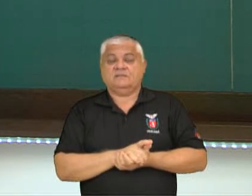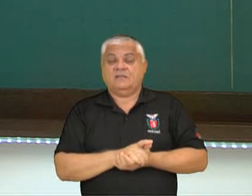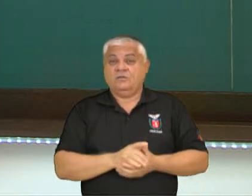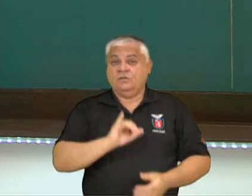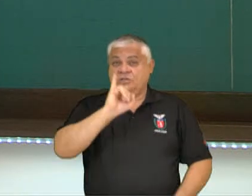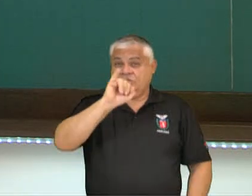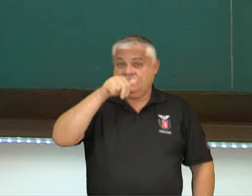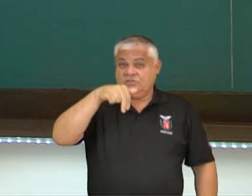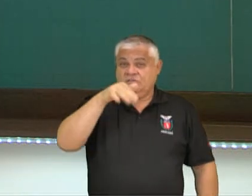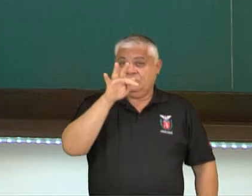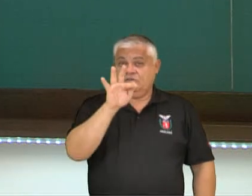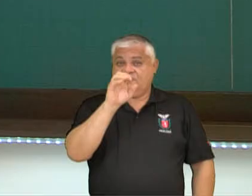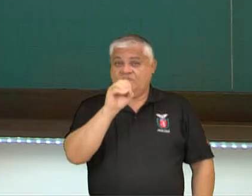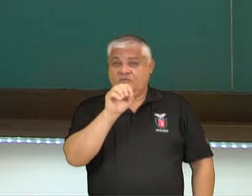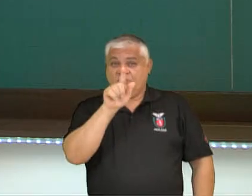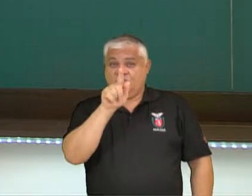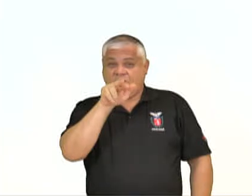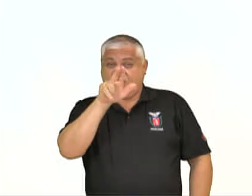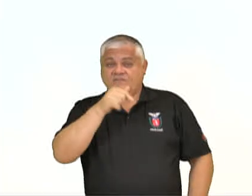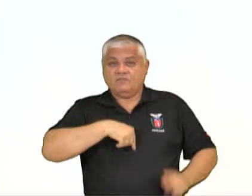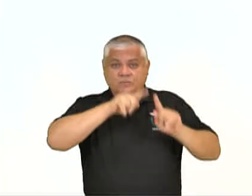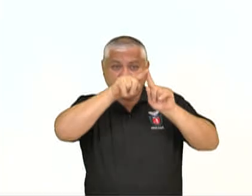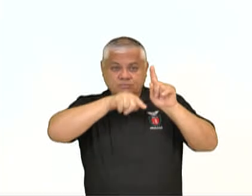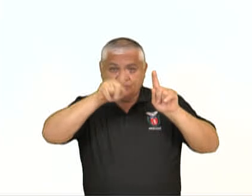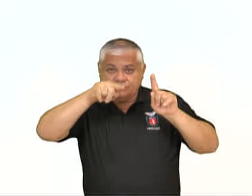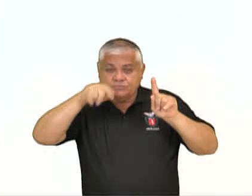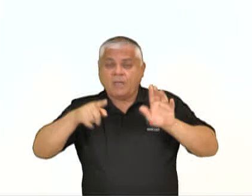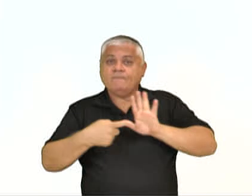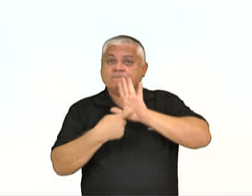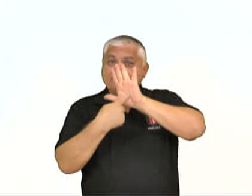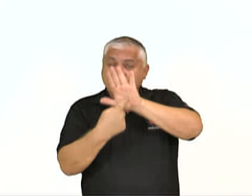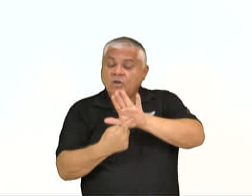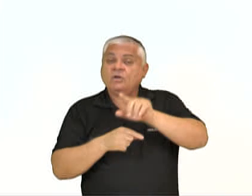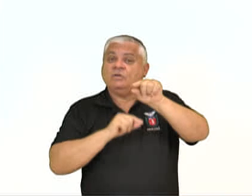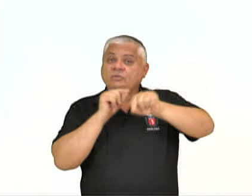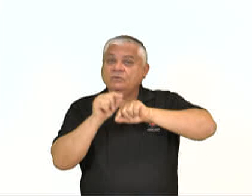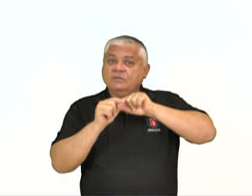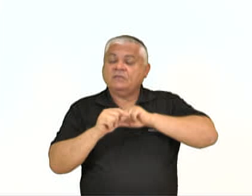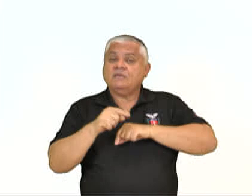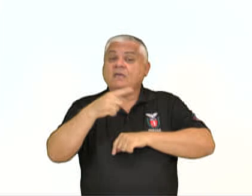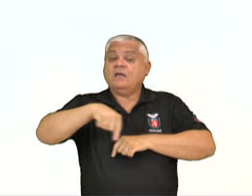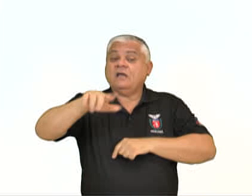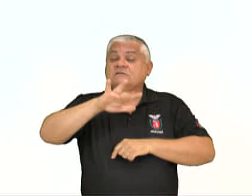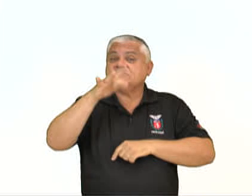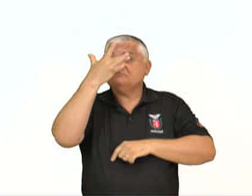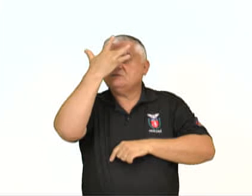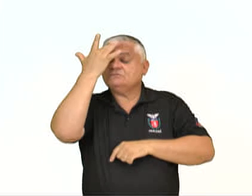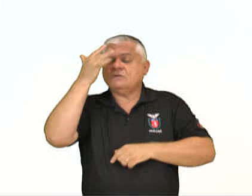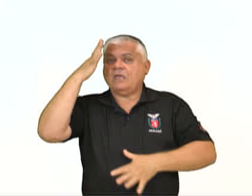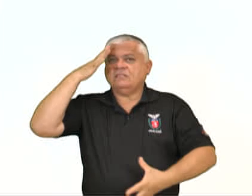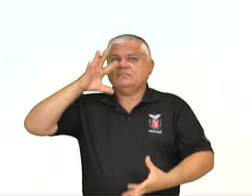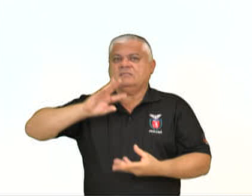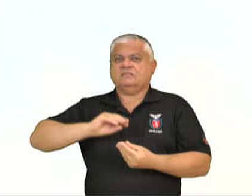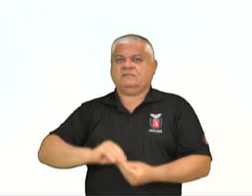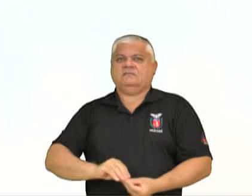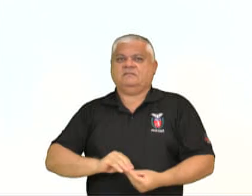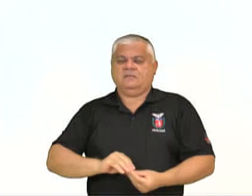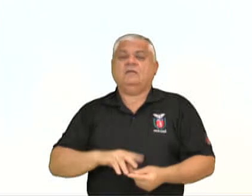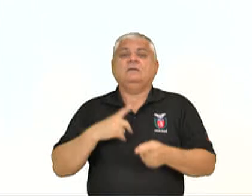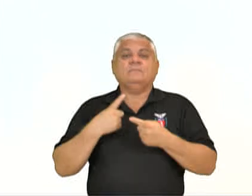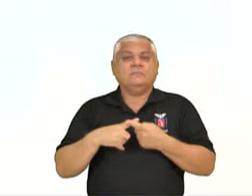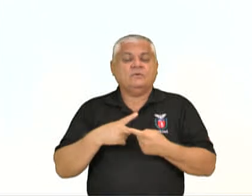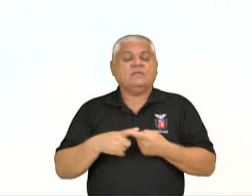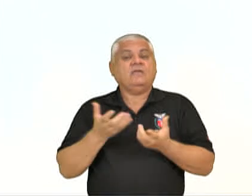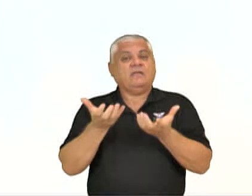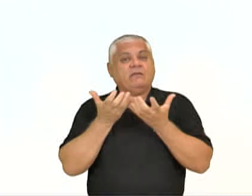peça visual utilizada para apresentar informações e dados de maneira facilitada, o que ajuda na compreensão do leitor, mesmo